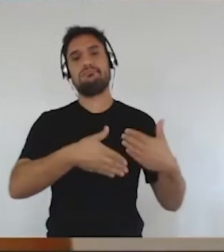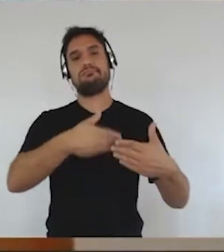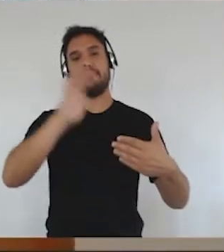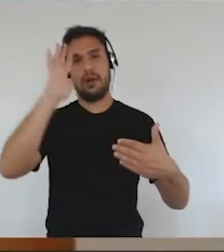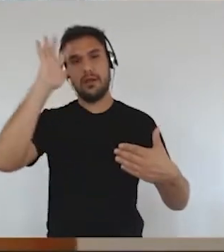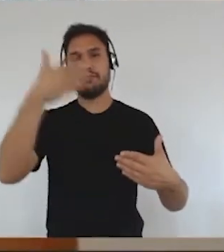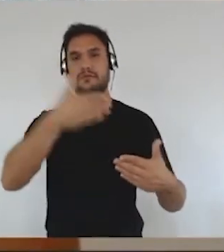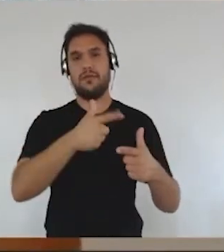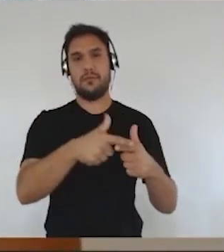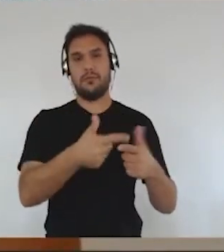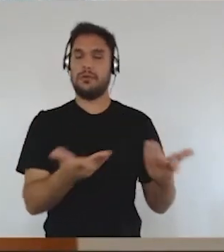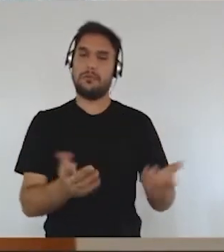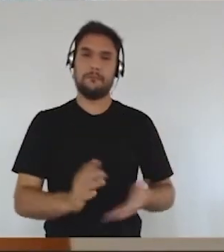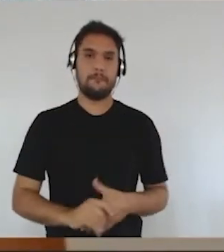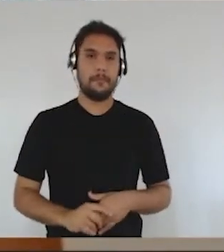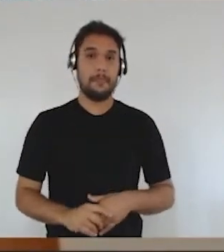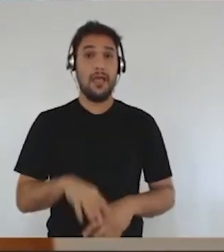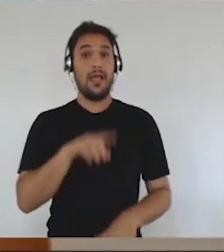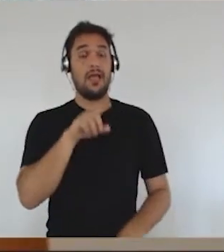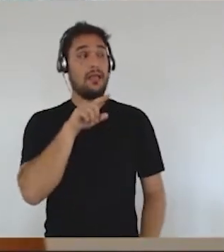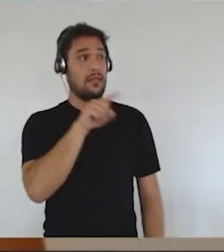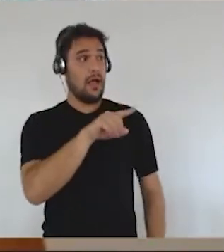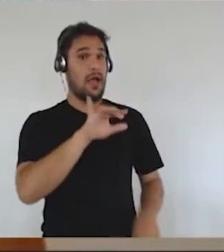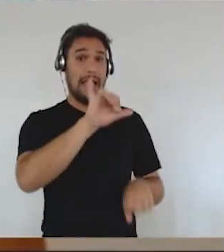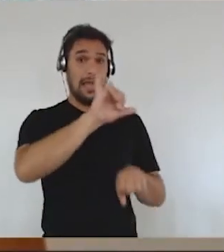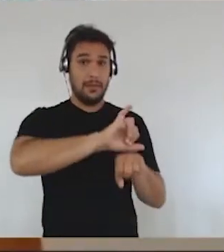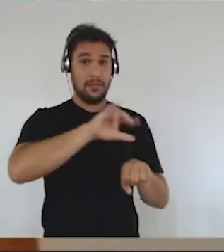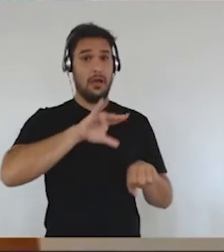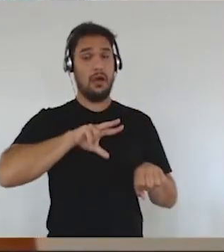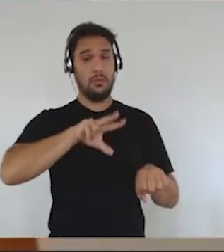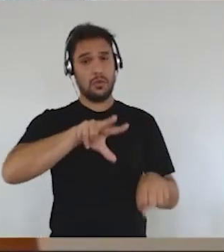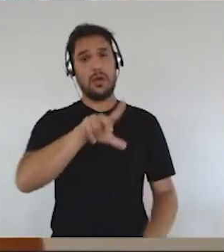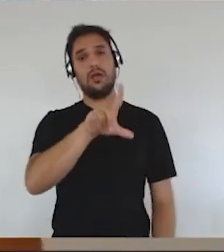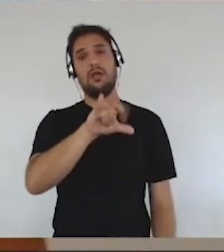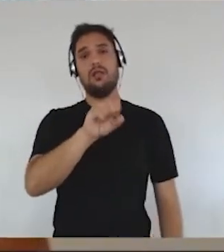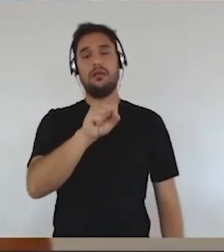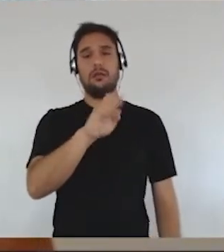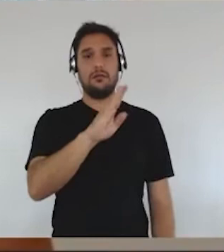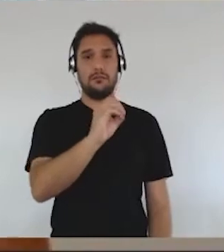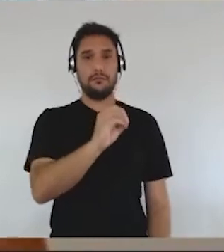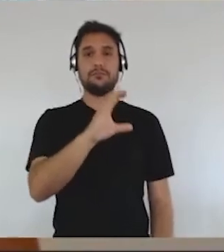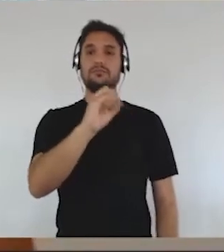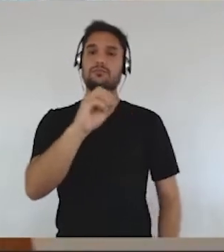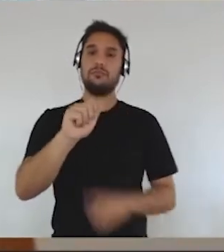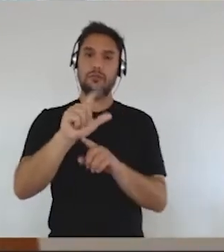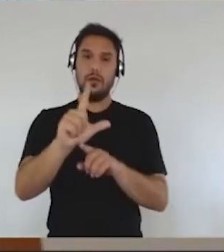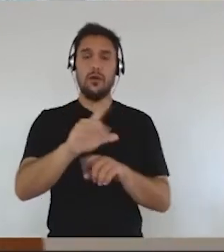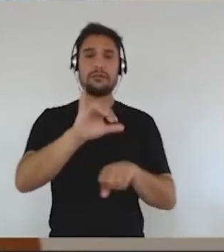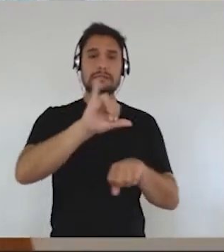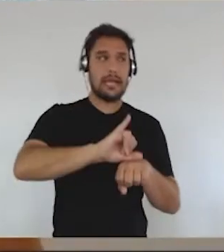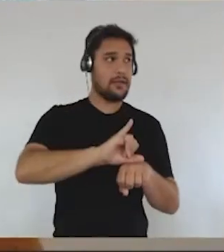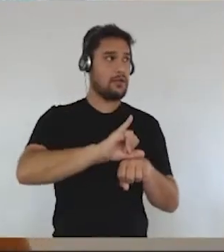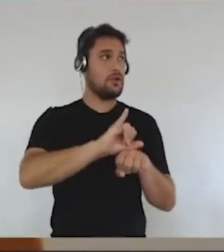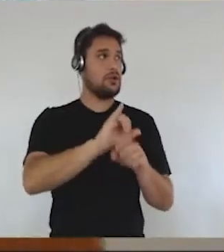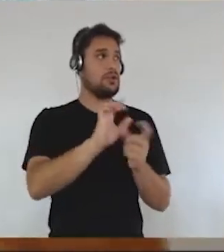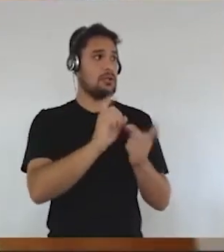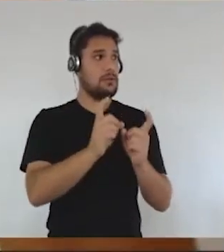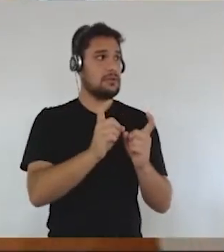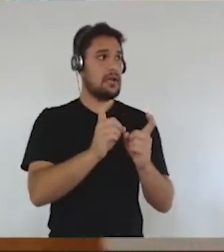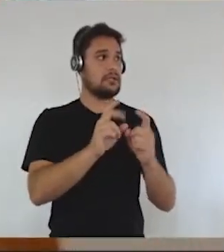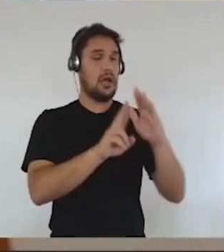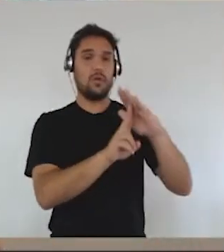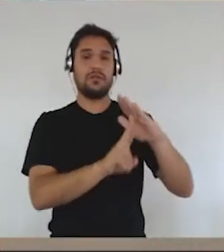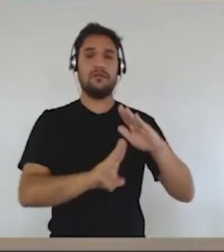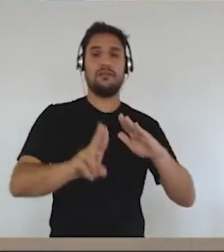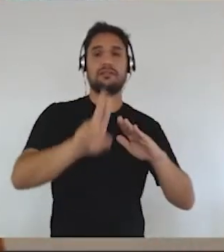esses conflitos. E em Lisboa também temos o CUAL, Centro de Arbitragem da Universidade Autônoma